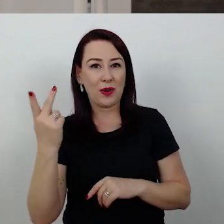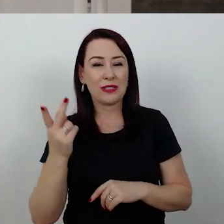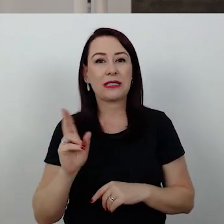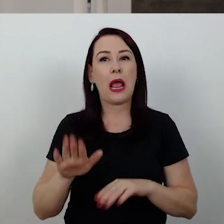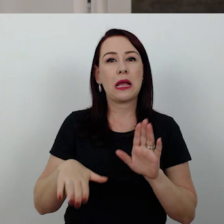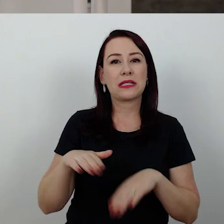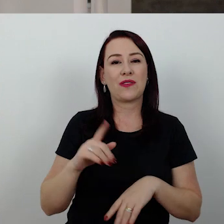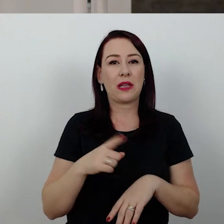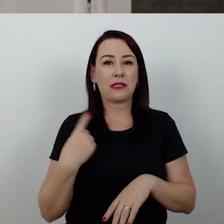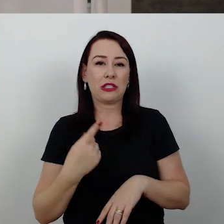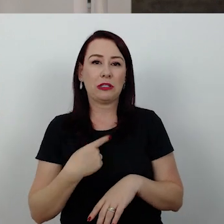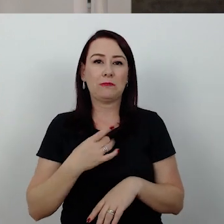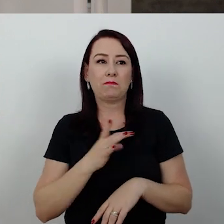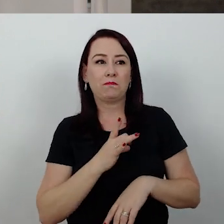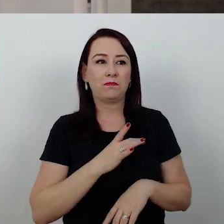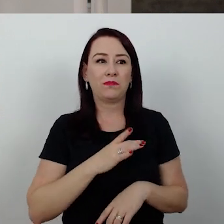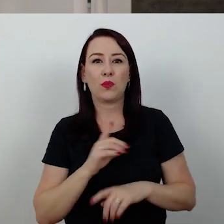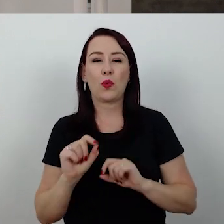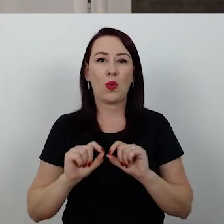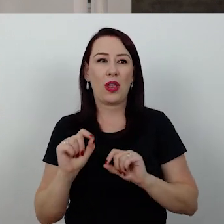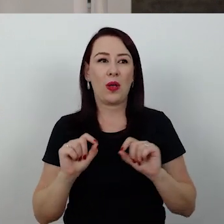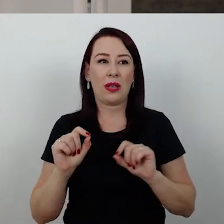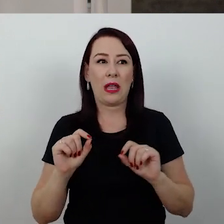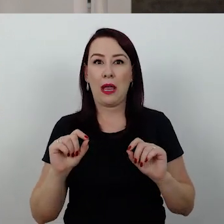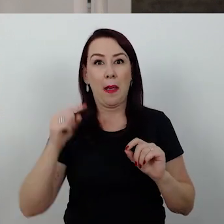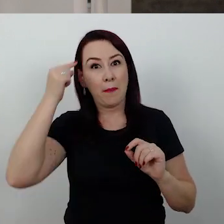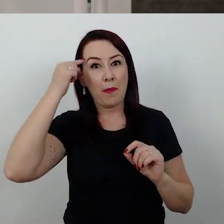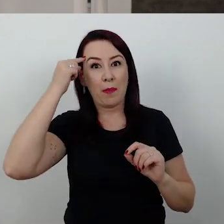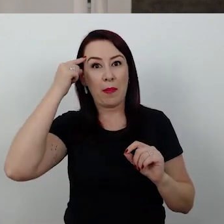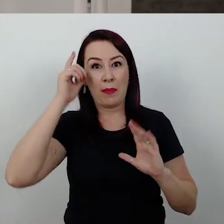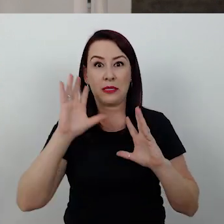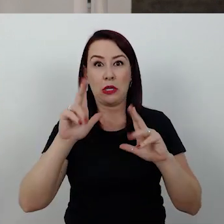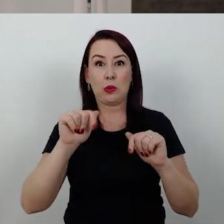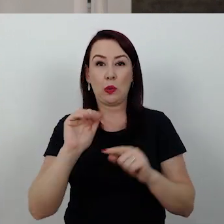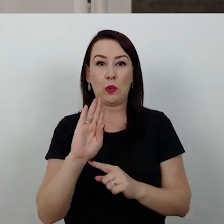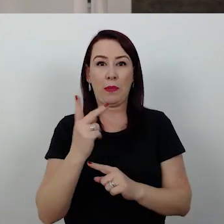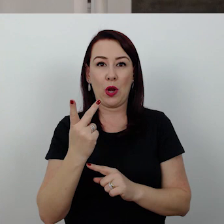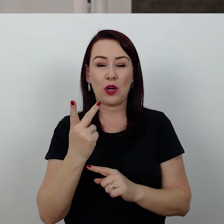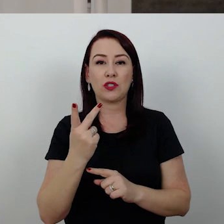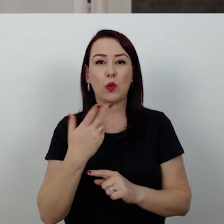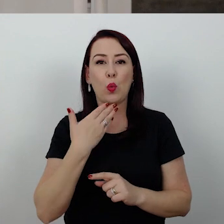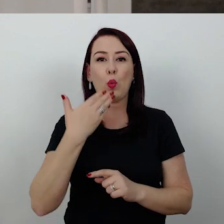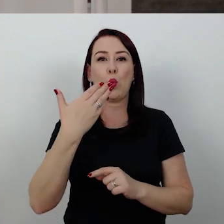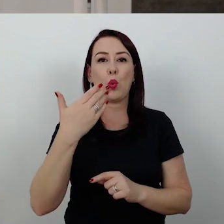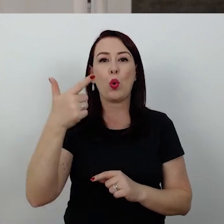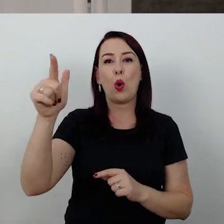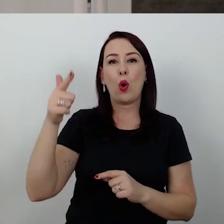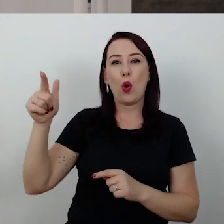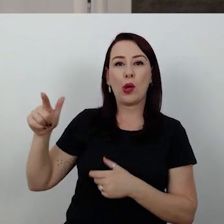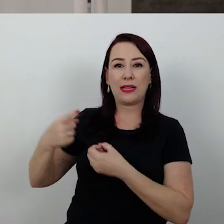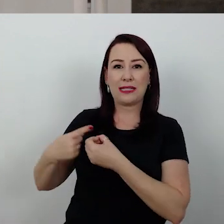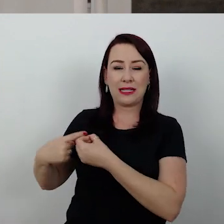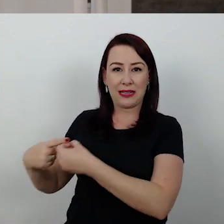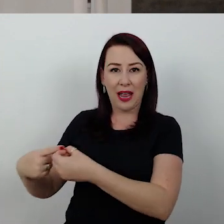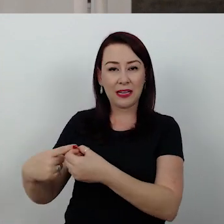o receio, e os outros municípios também, de centralizar demais em Belo Horizonte e não gerar